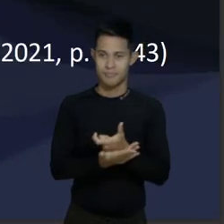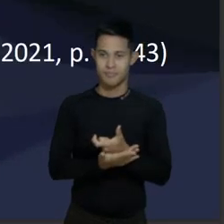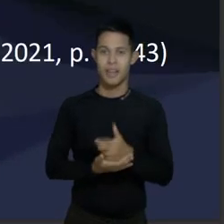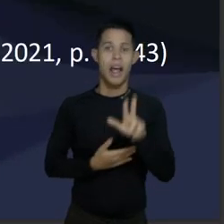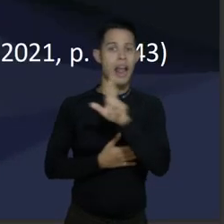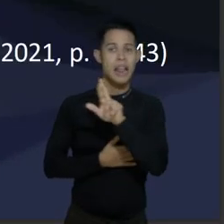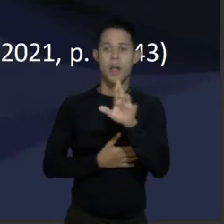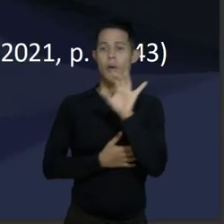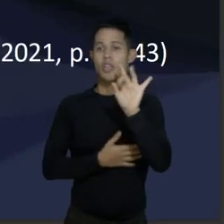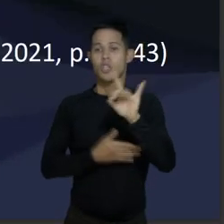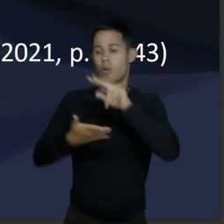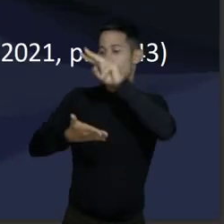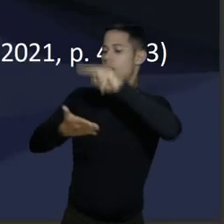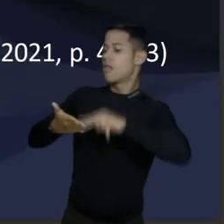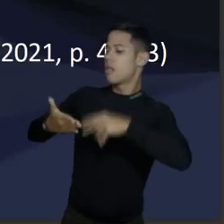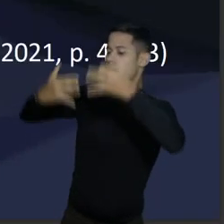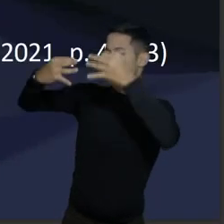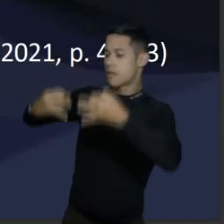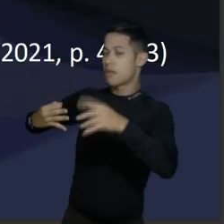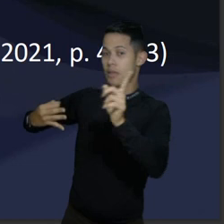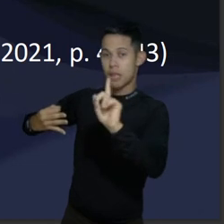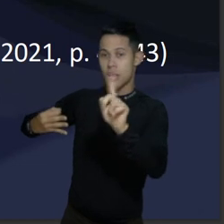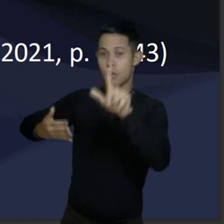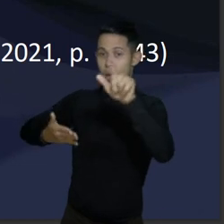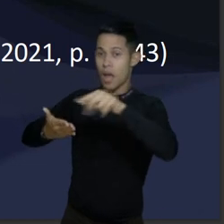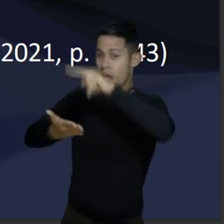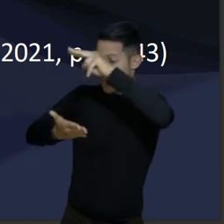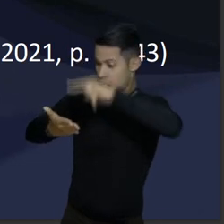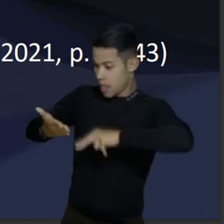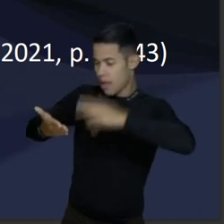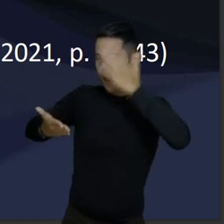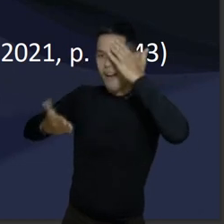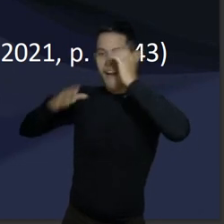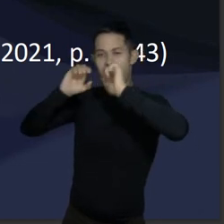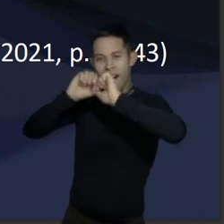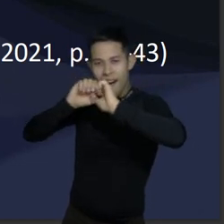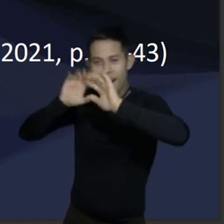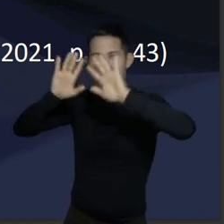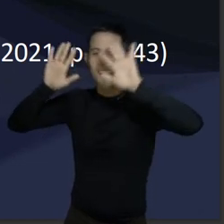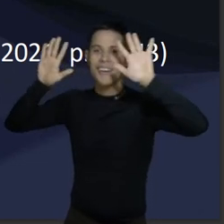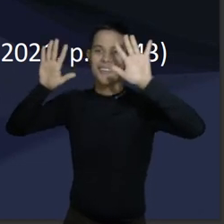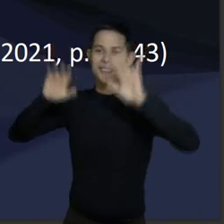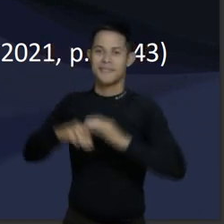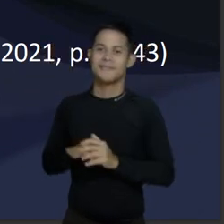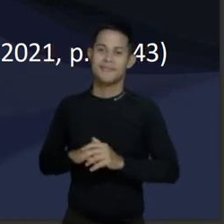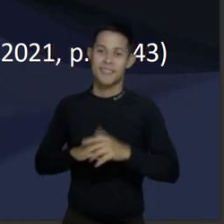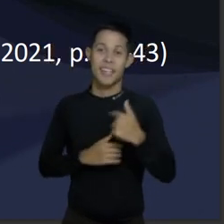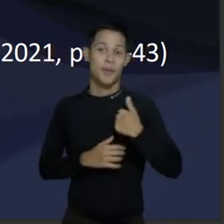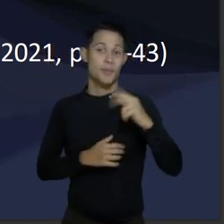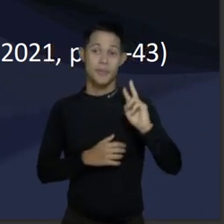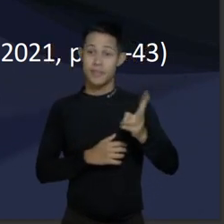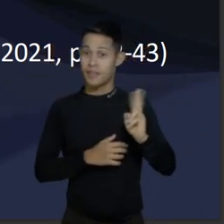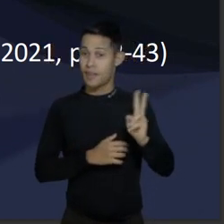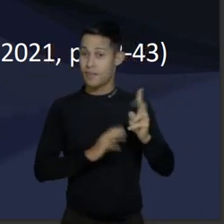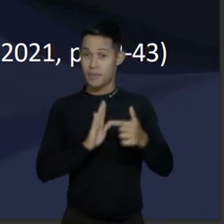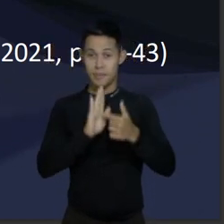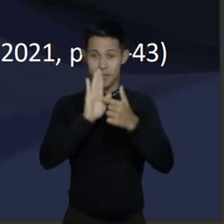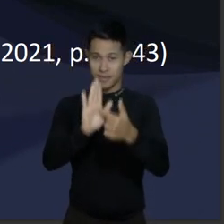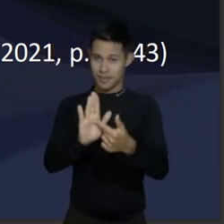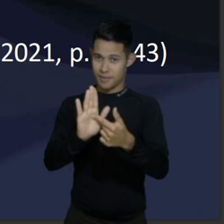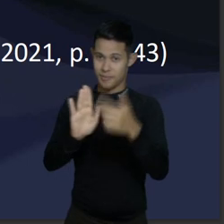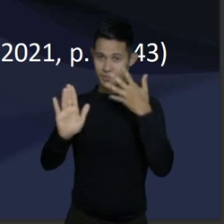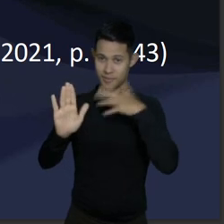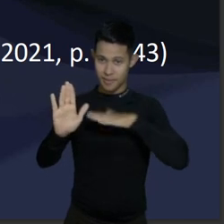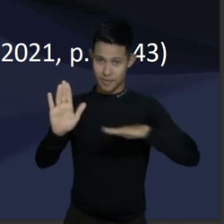eficientemente é preciso compreender isso eu sempre coloco para as minhas crianças não adianta a gente aprender a